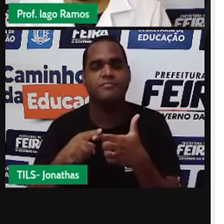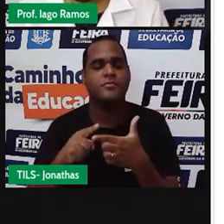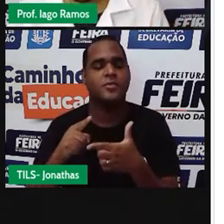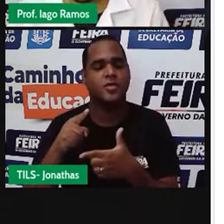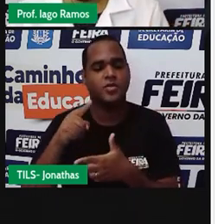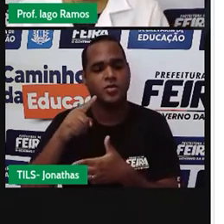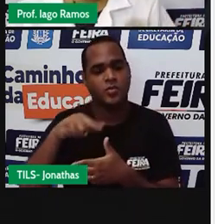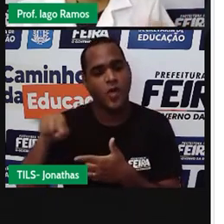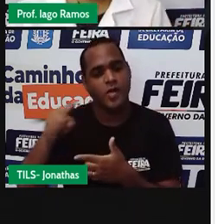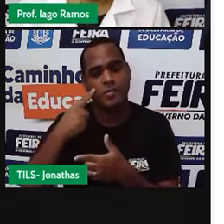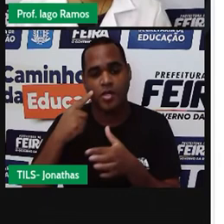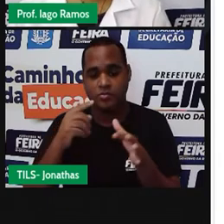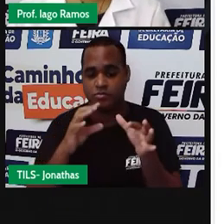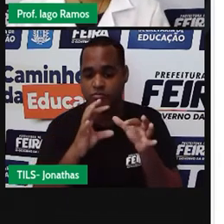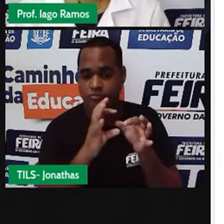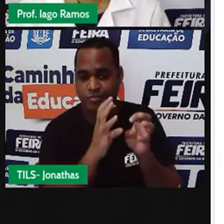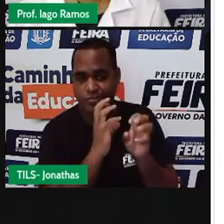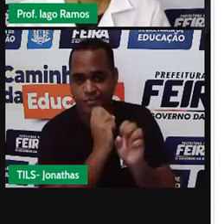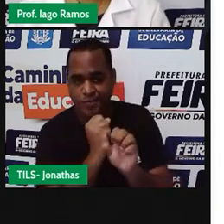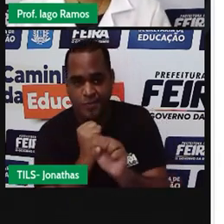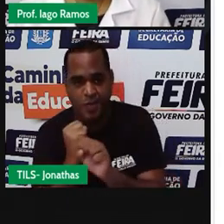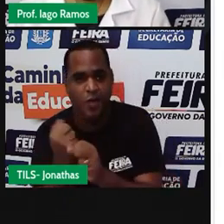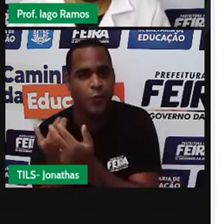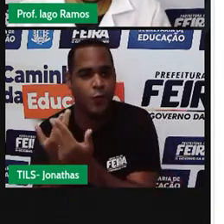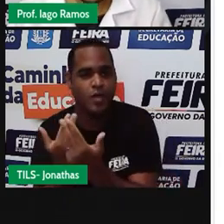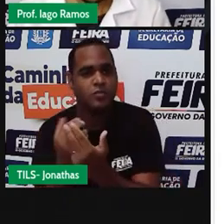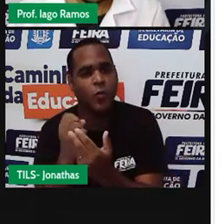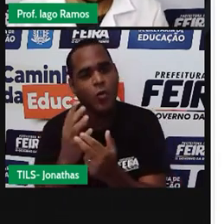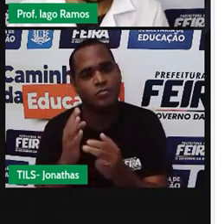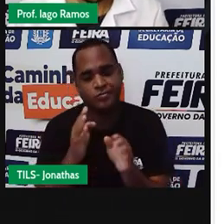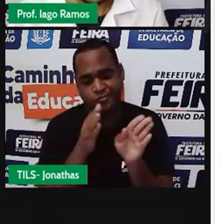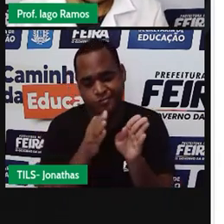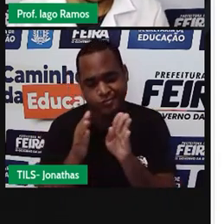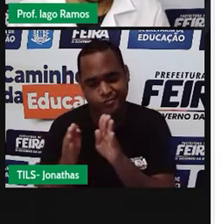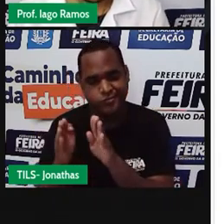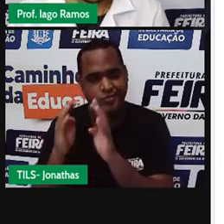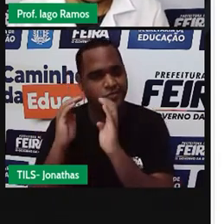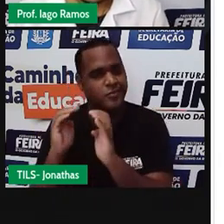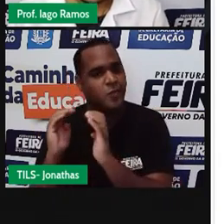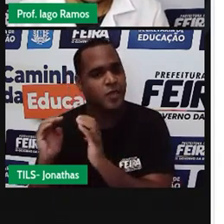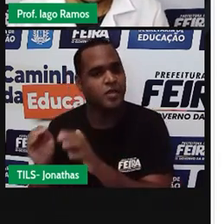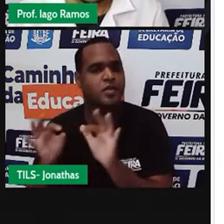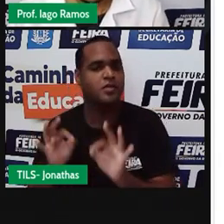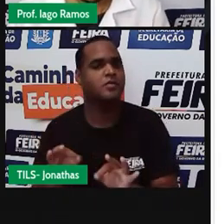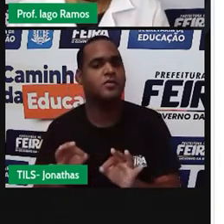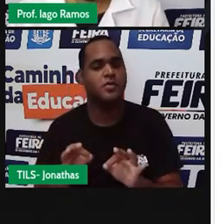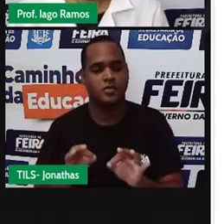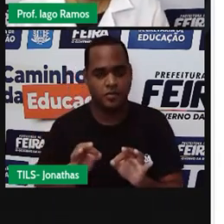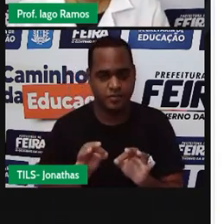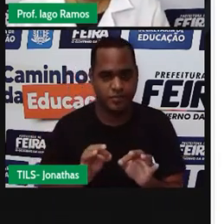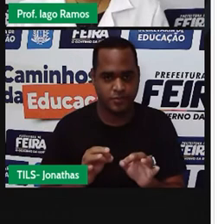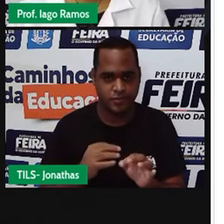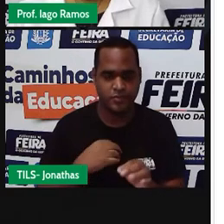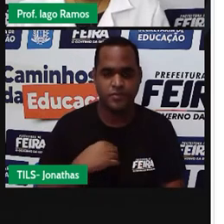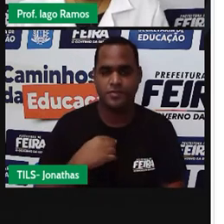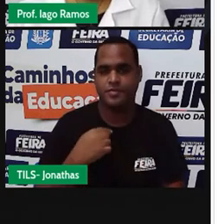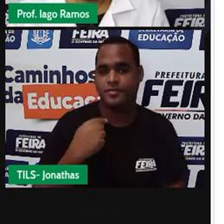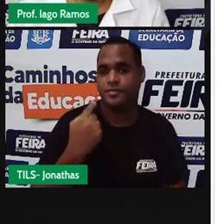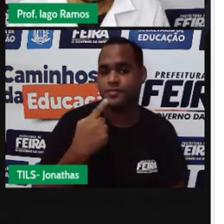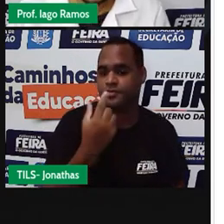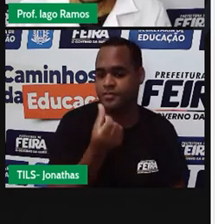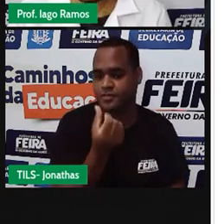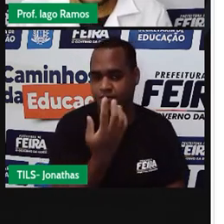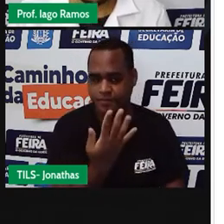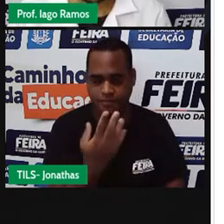pode fazer tudo ao mesmo tempo ou seguir a ordem eu vou seguir a ordem primeiro eu faço em 64